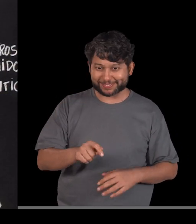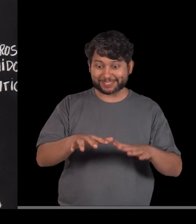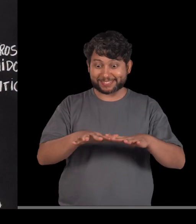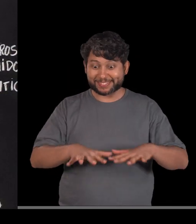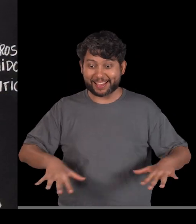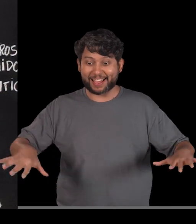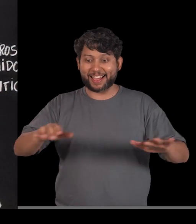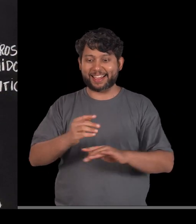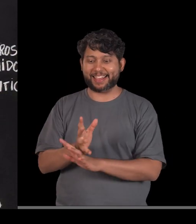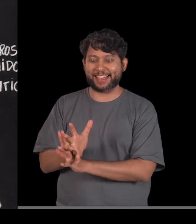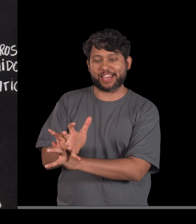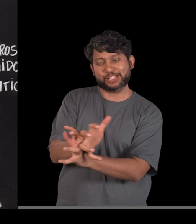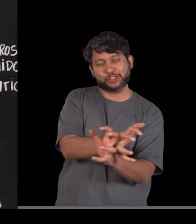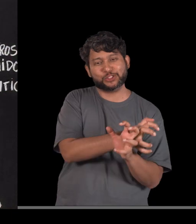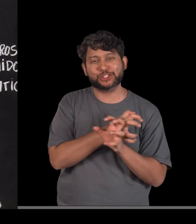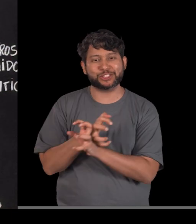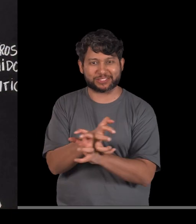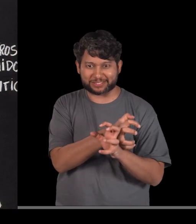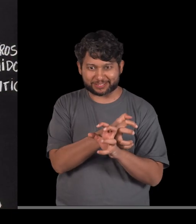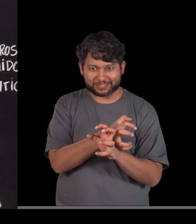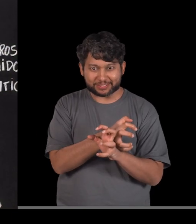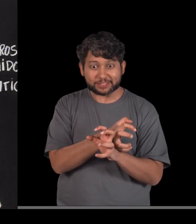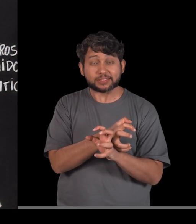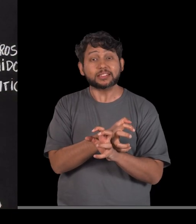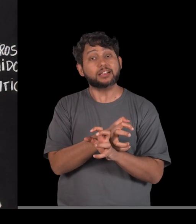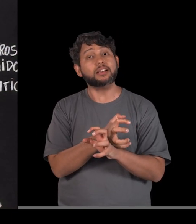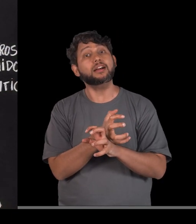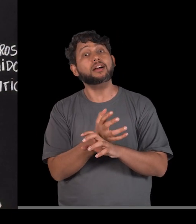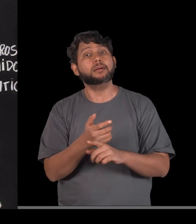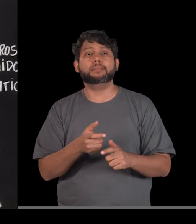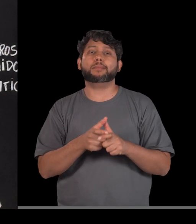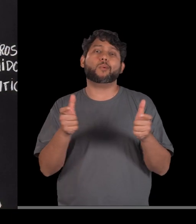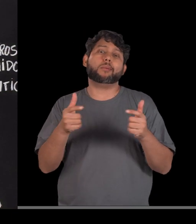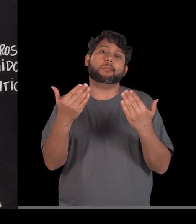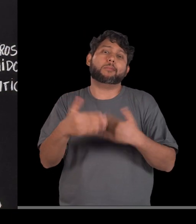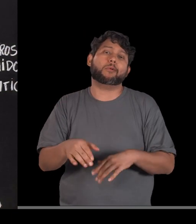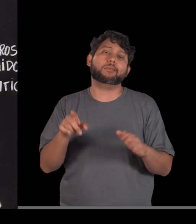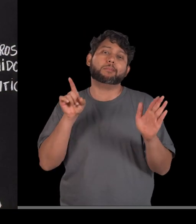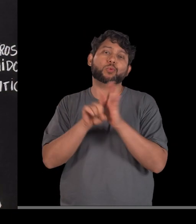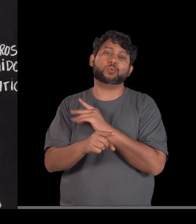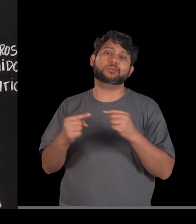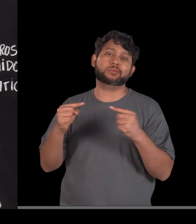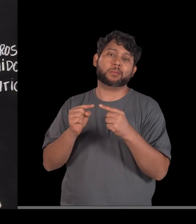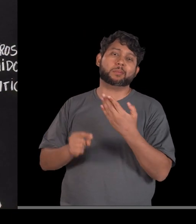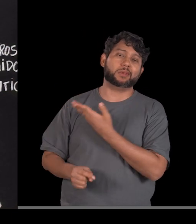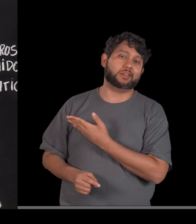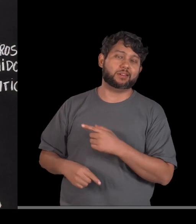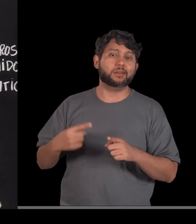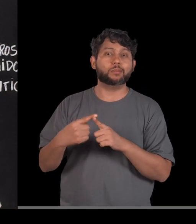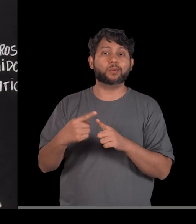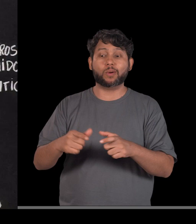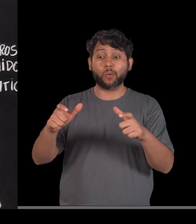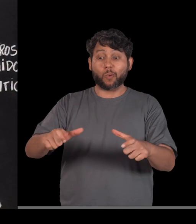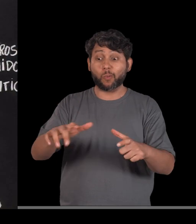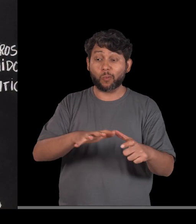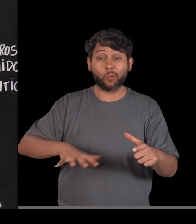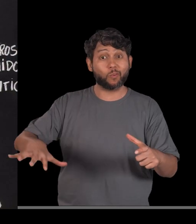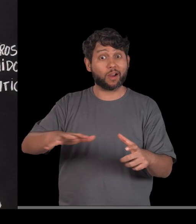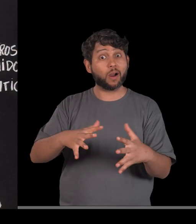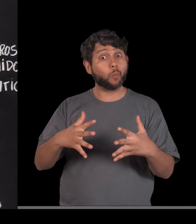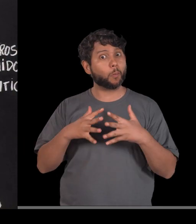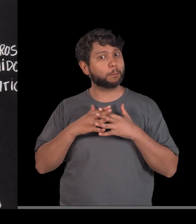ela seja um dos principais domínios, né, cobrados em provas, já que ela é vista como uma